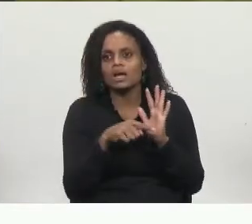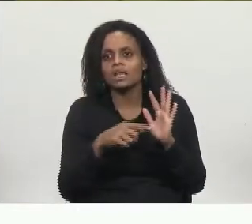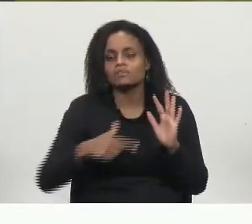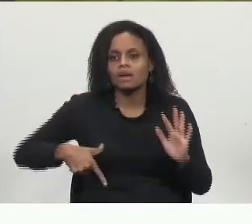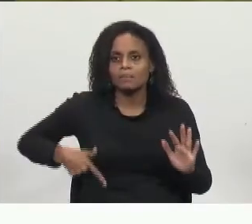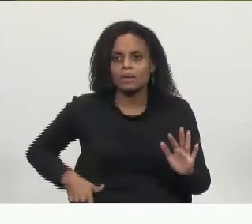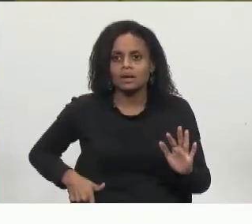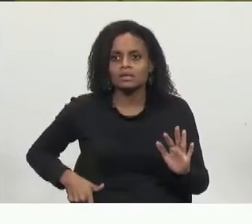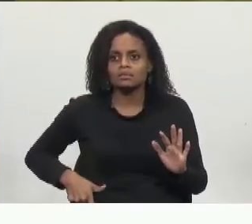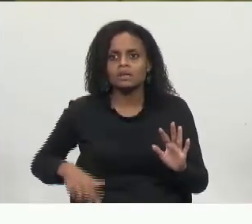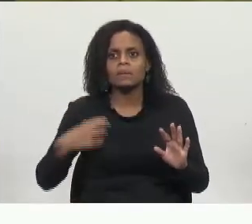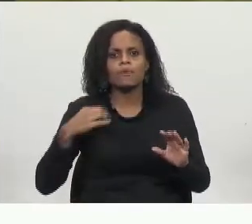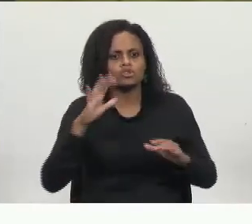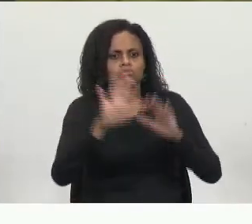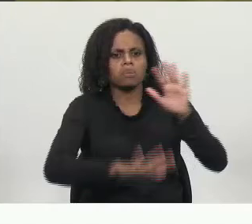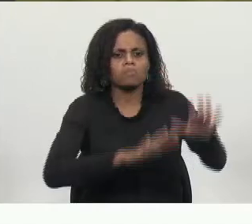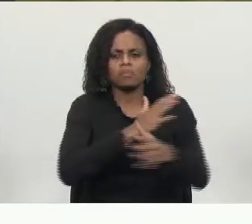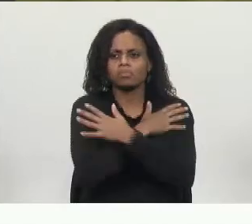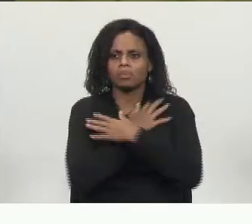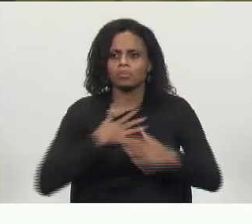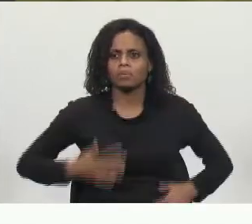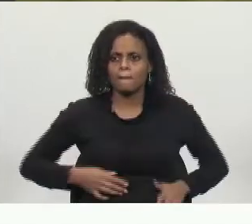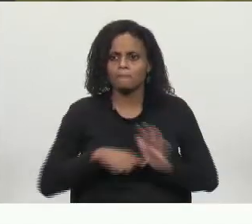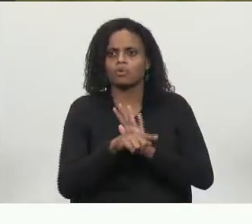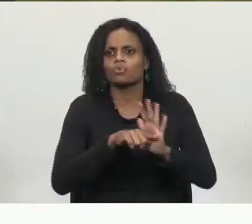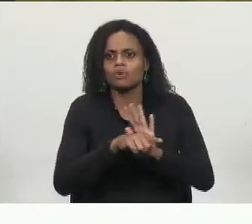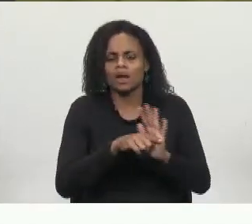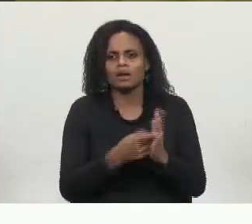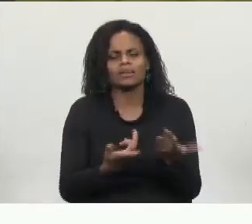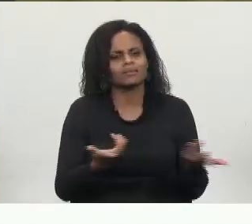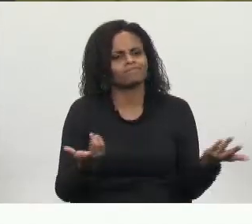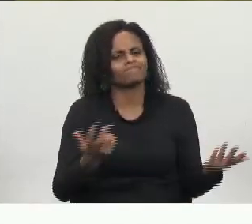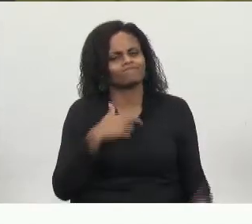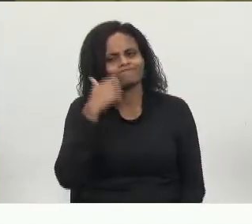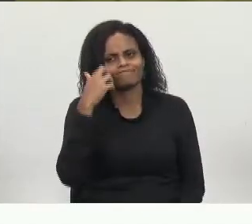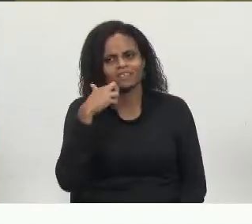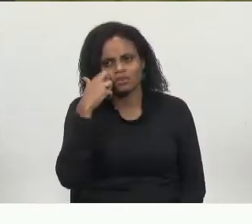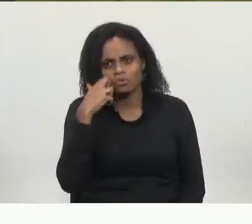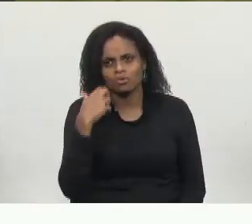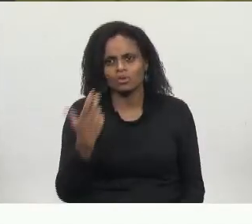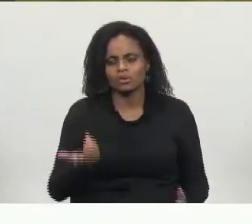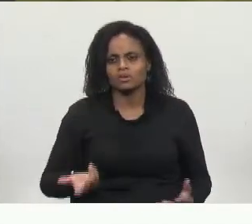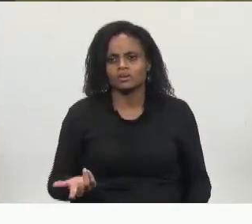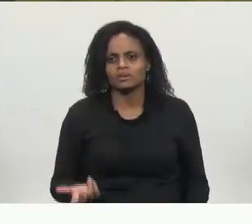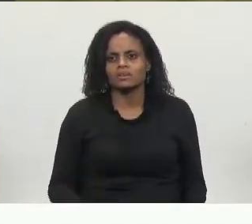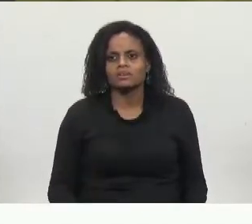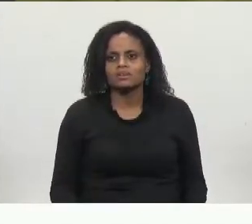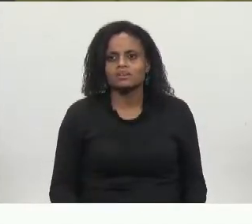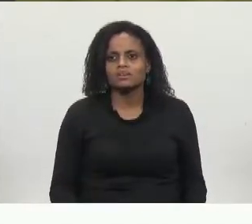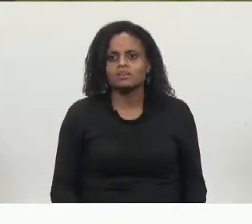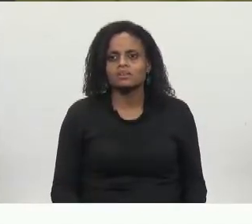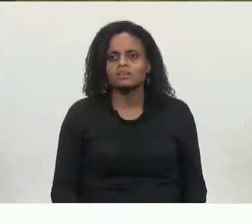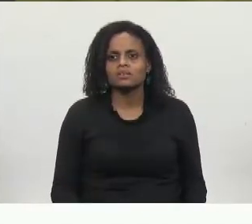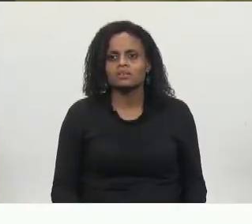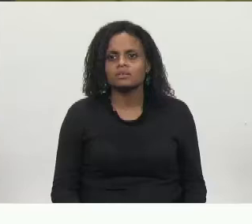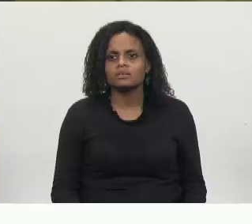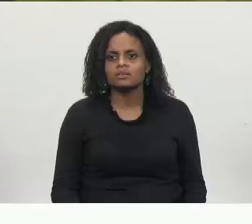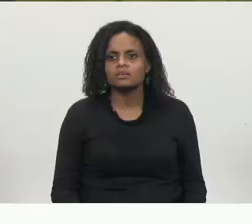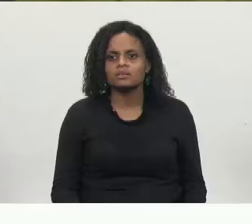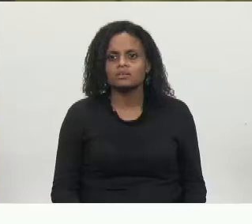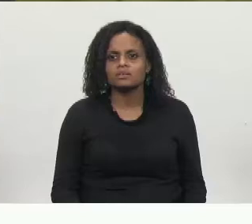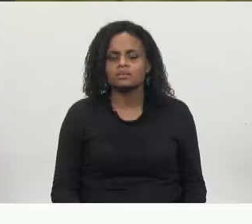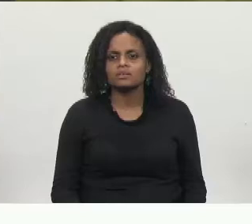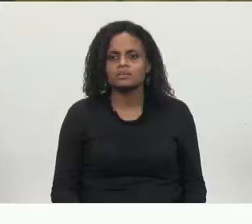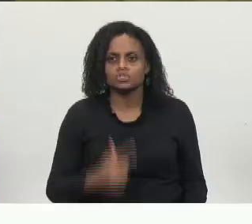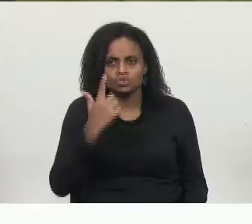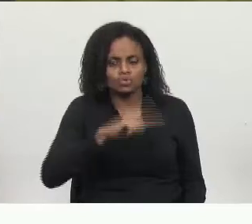revistado desarmado em plenário, que é um esculacho para qualquer ser humano, principalmente para um deputado estadual, entendeu? Repito, o deputado Anderson